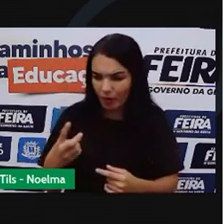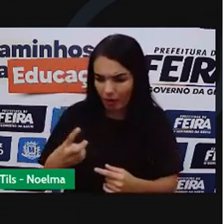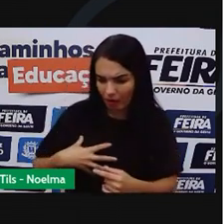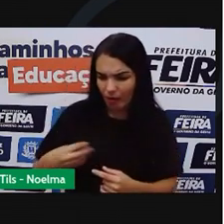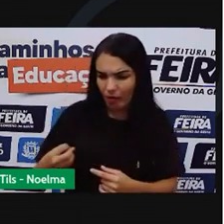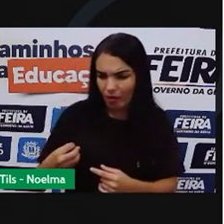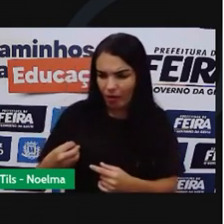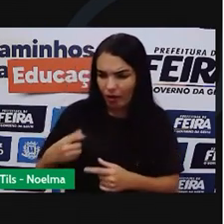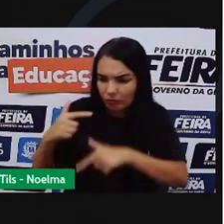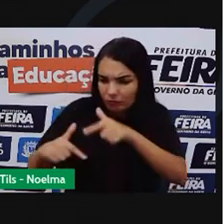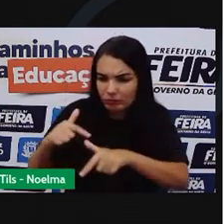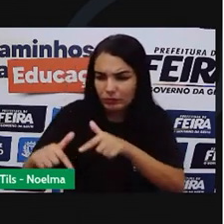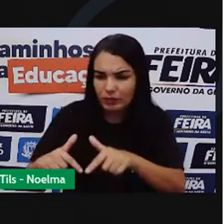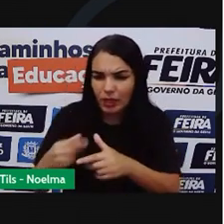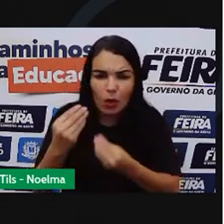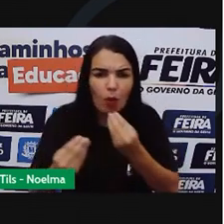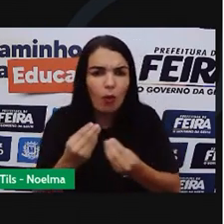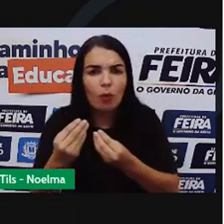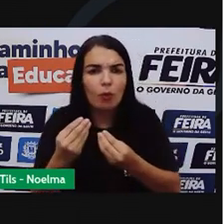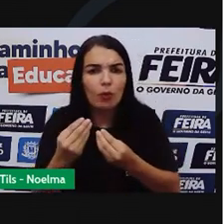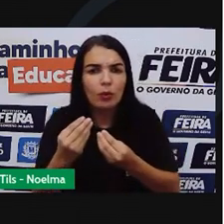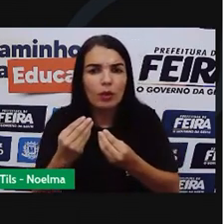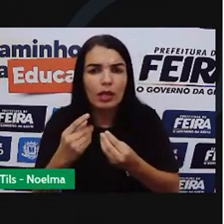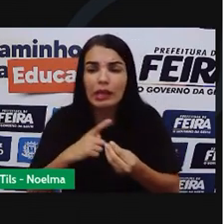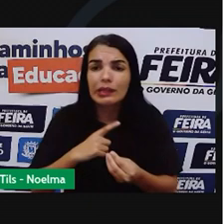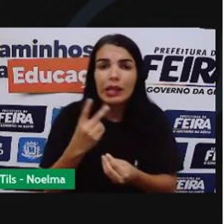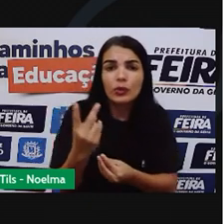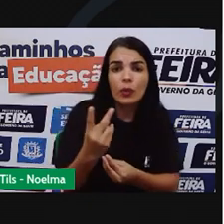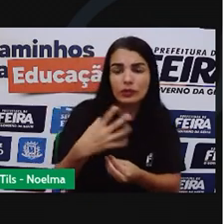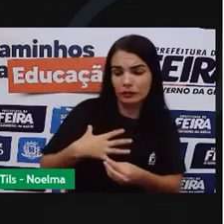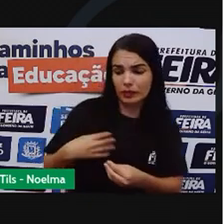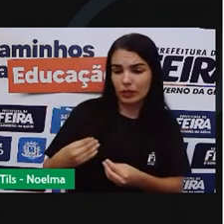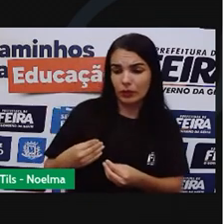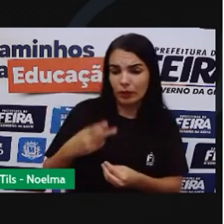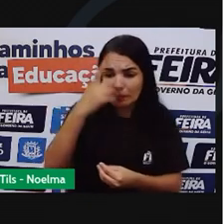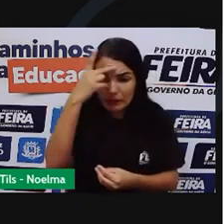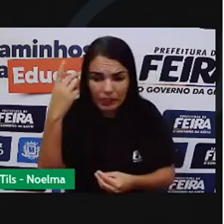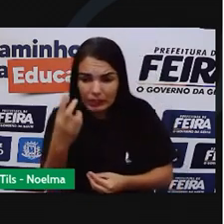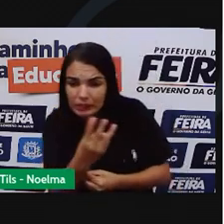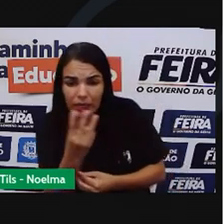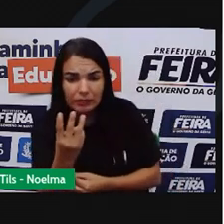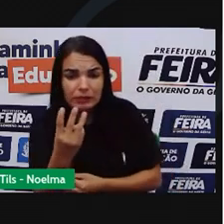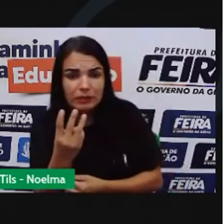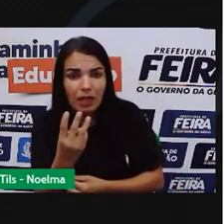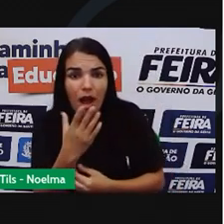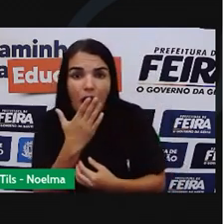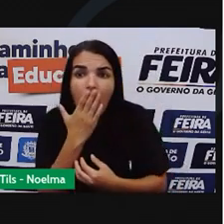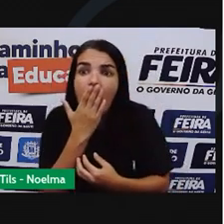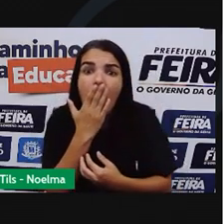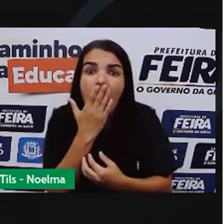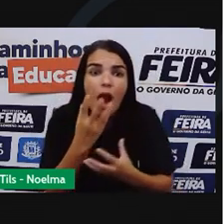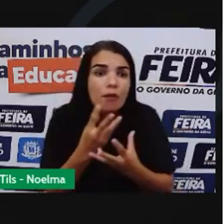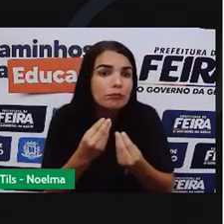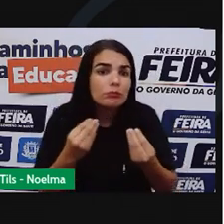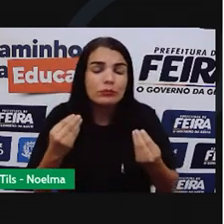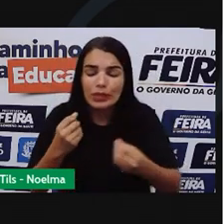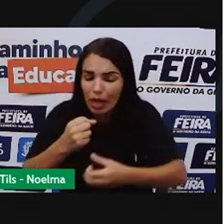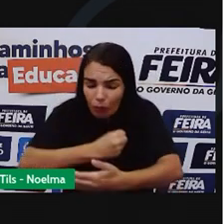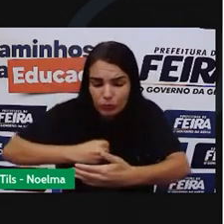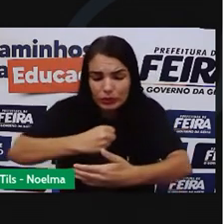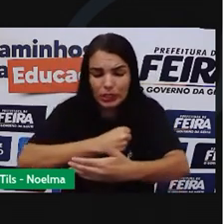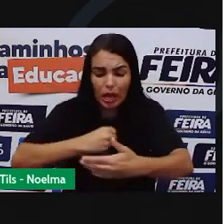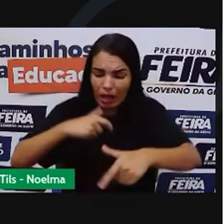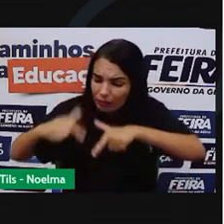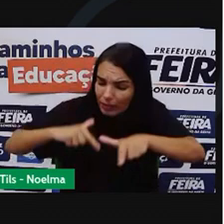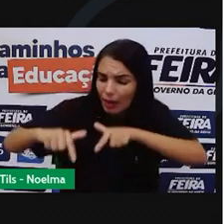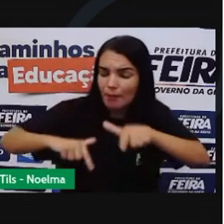sem motivação alguma? E quem tem dois filhos? Ou três? Cozinhar,